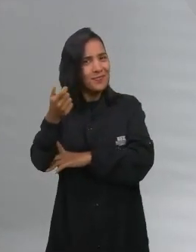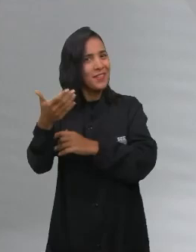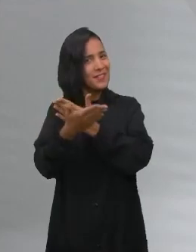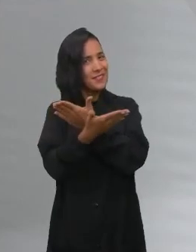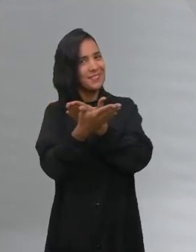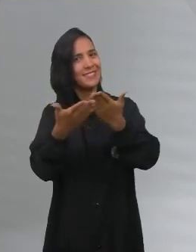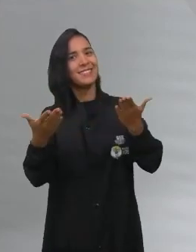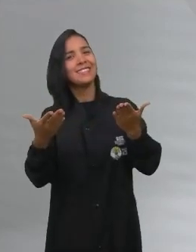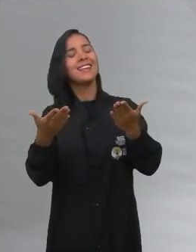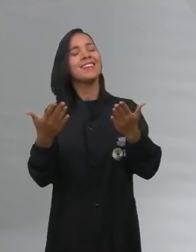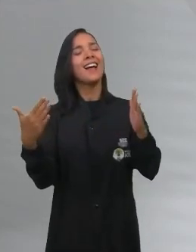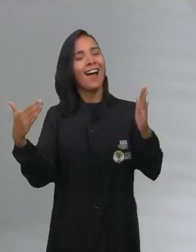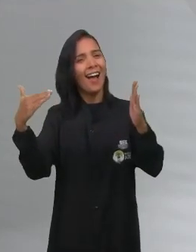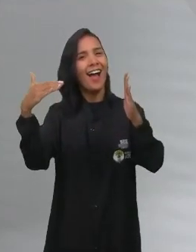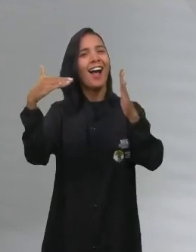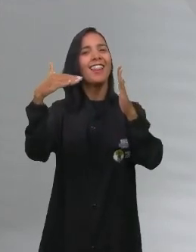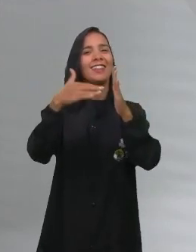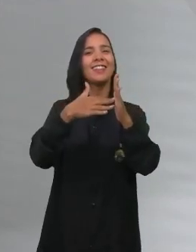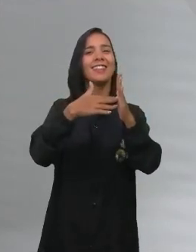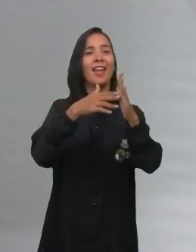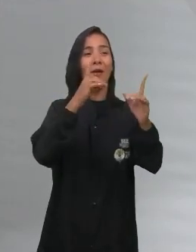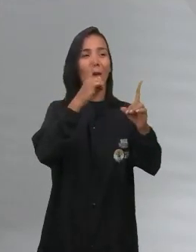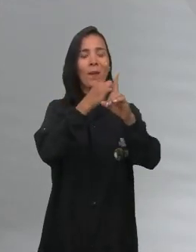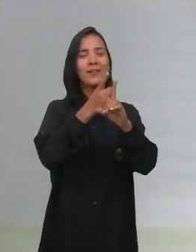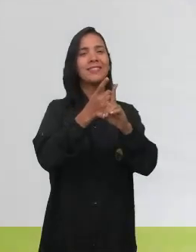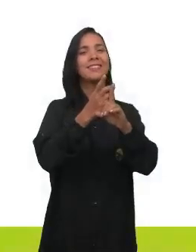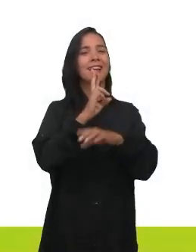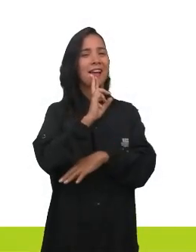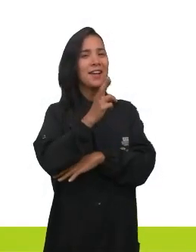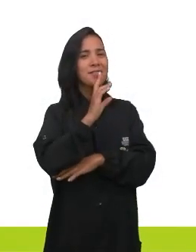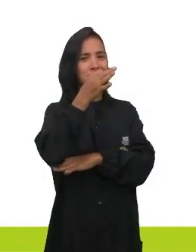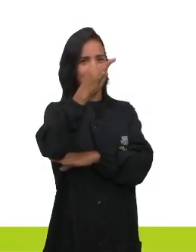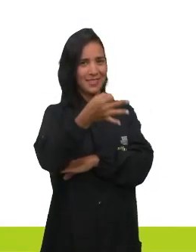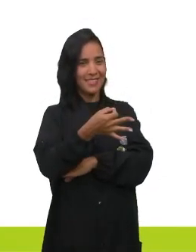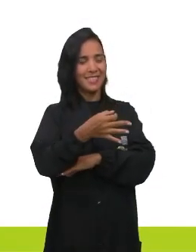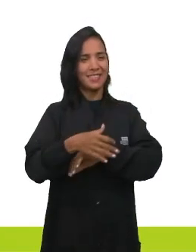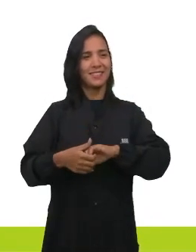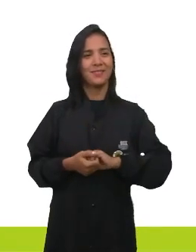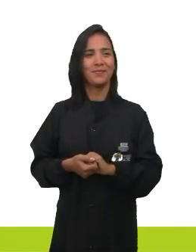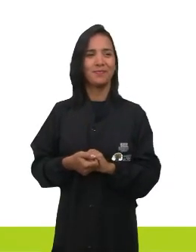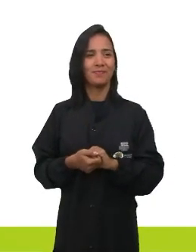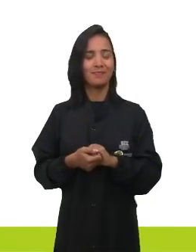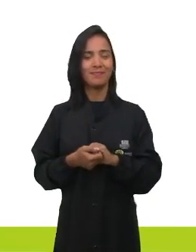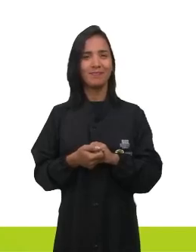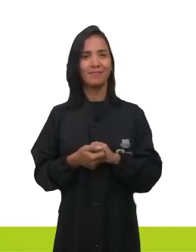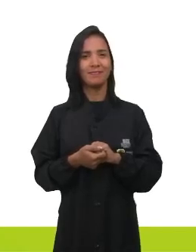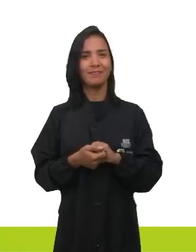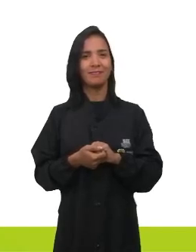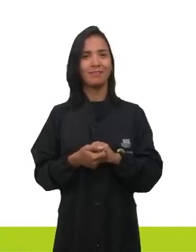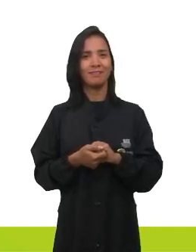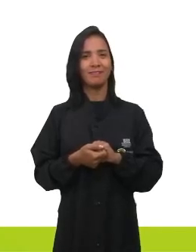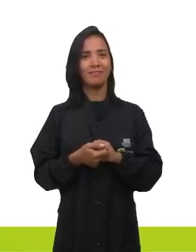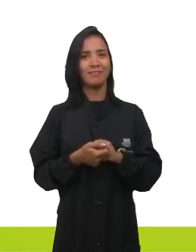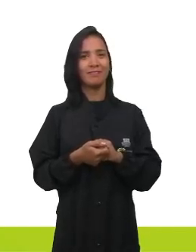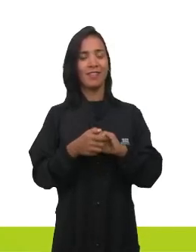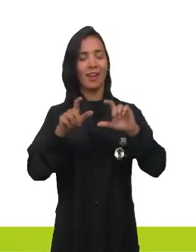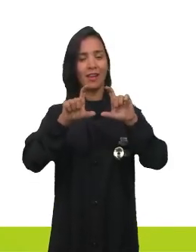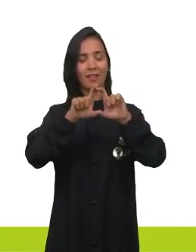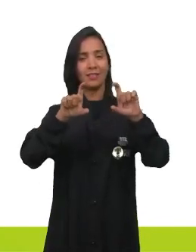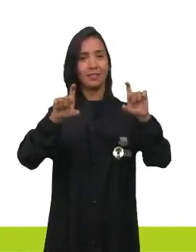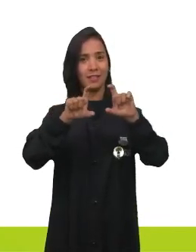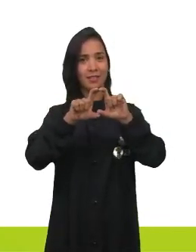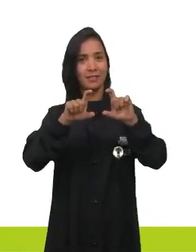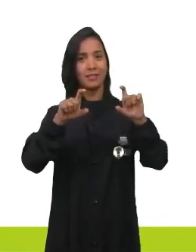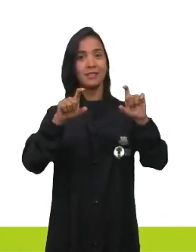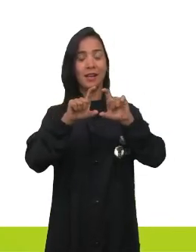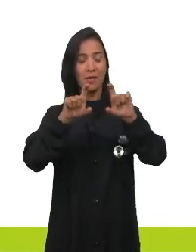a gente vai chegar à nossa resposta da questão. Então, acompanha comigo na tela. Essa questão, como eu já disse, é